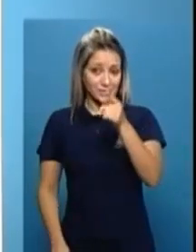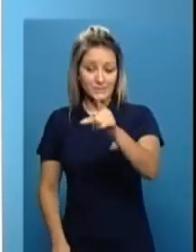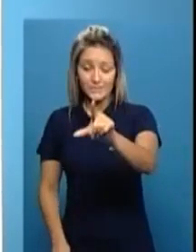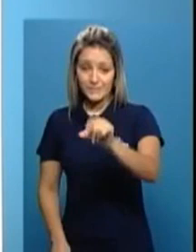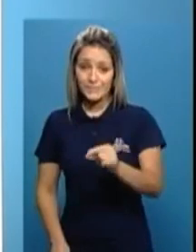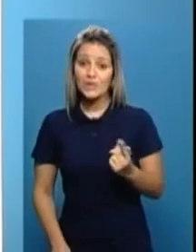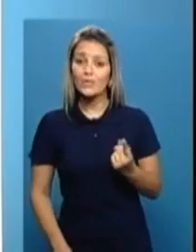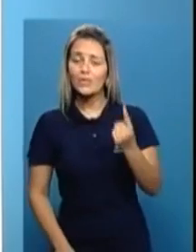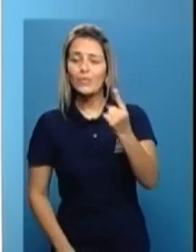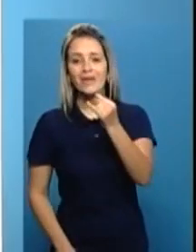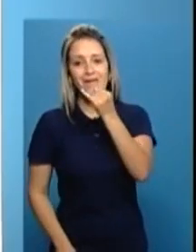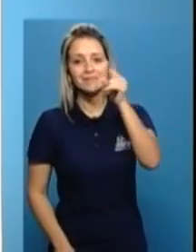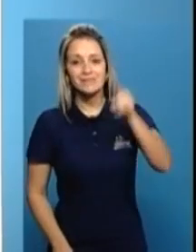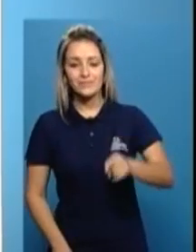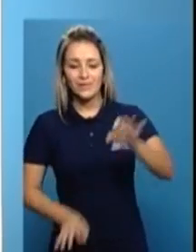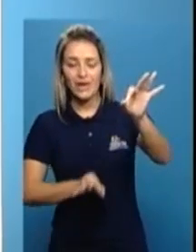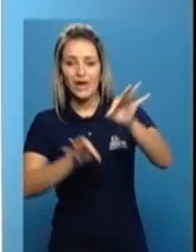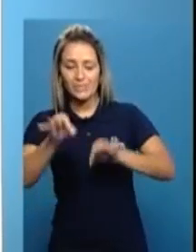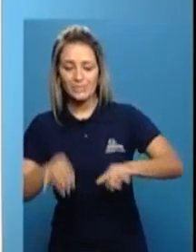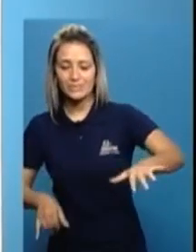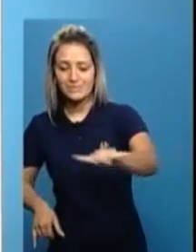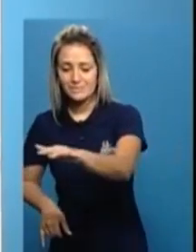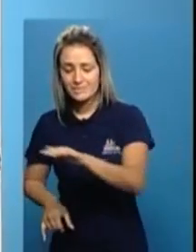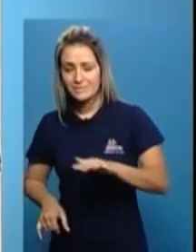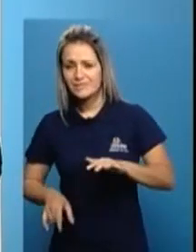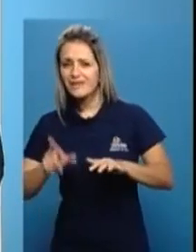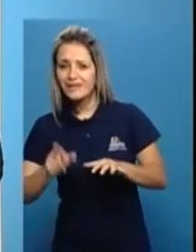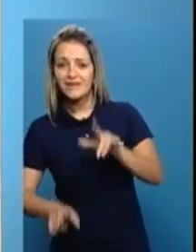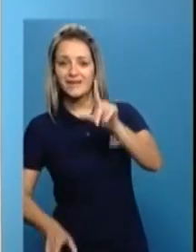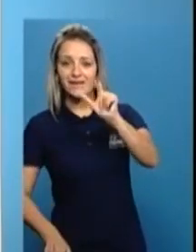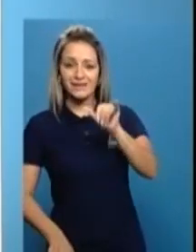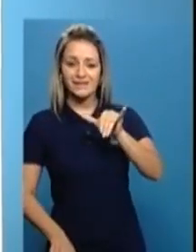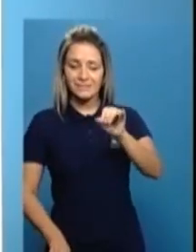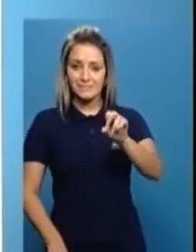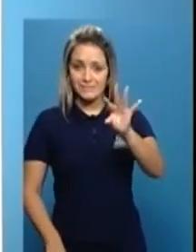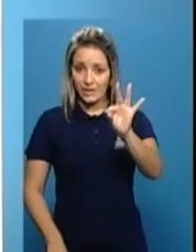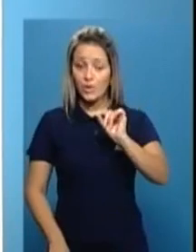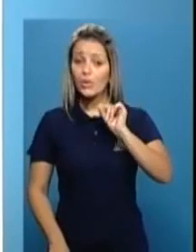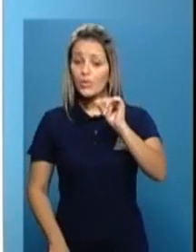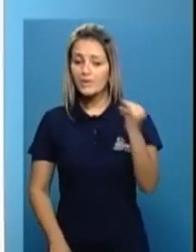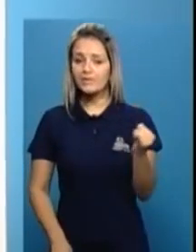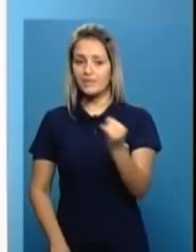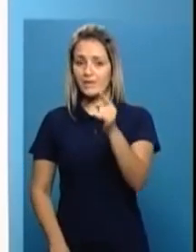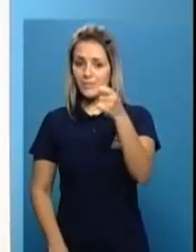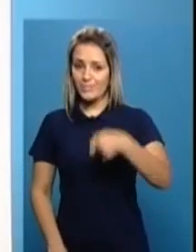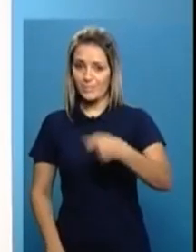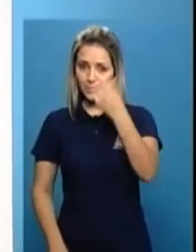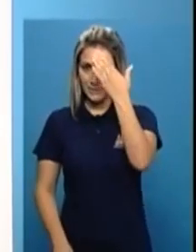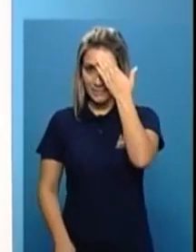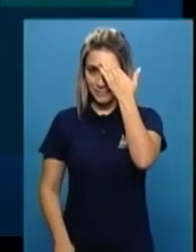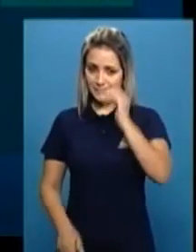será o layout. Então, alunos, alguns pontos importantes a serem considerados.